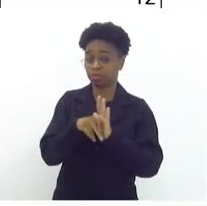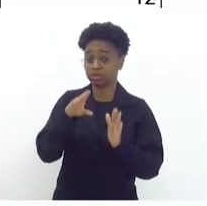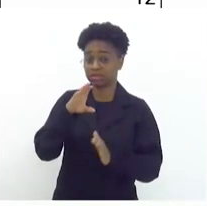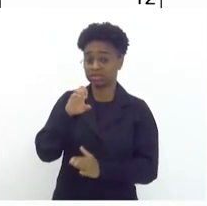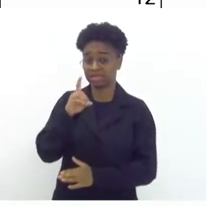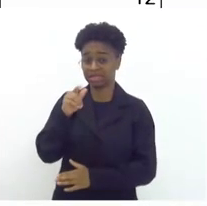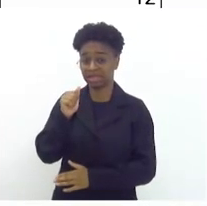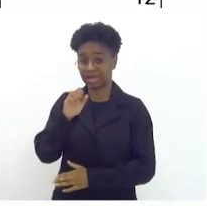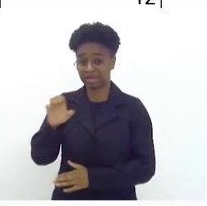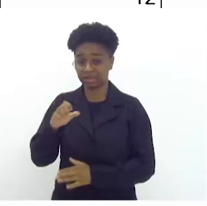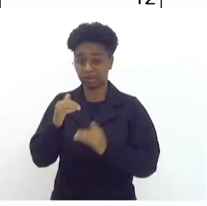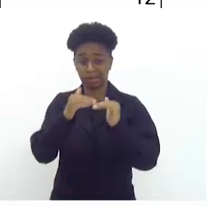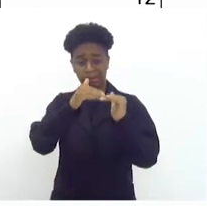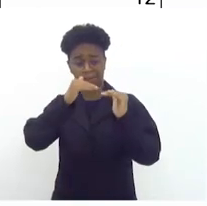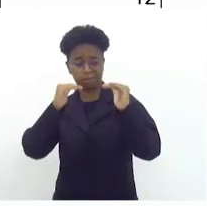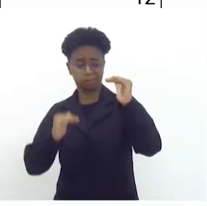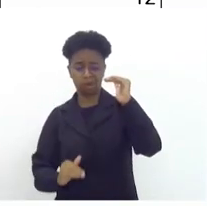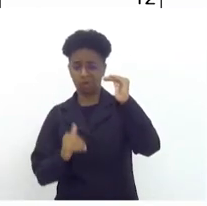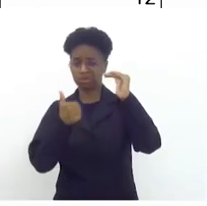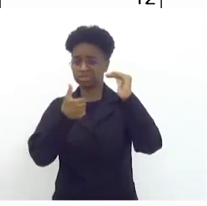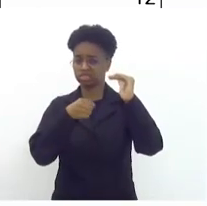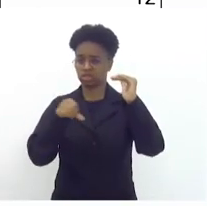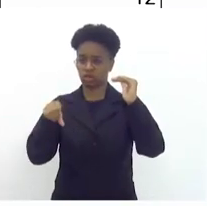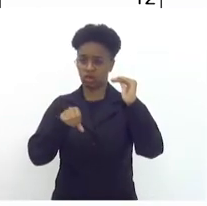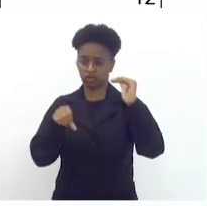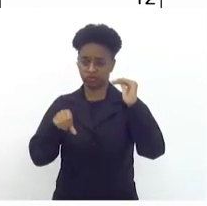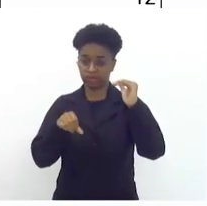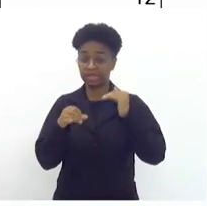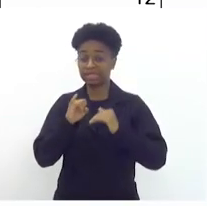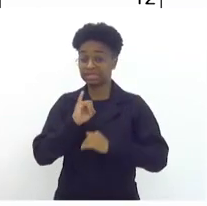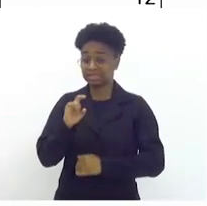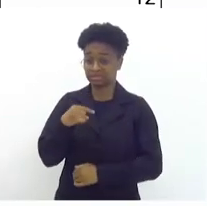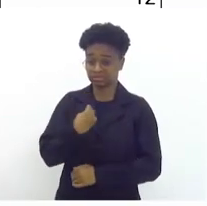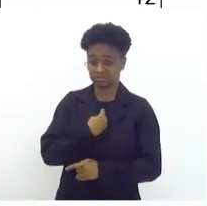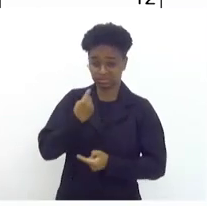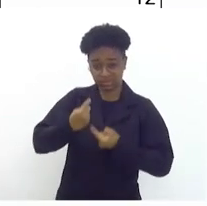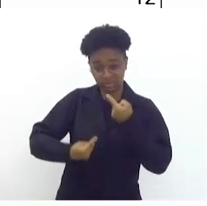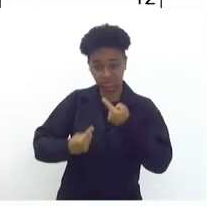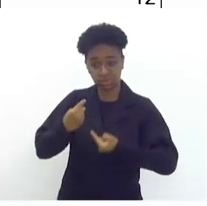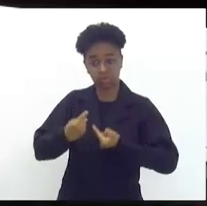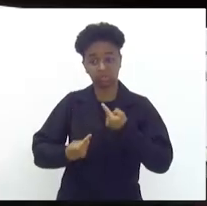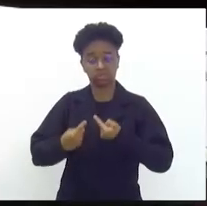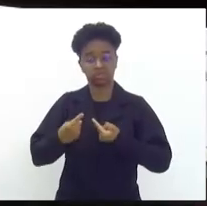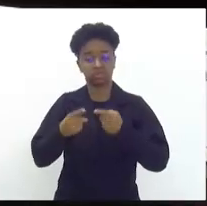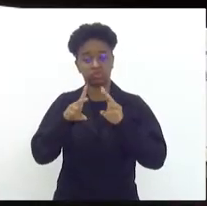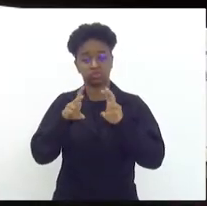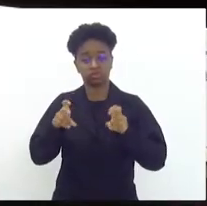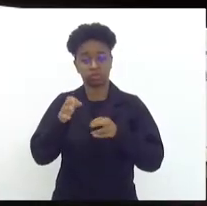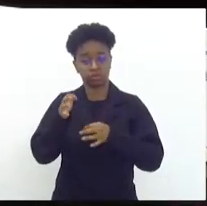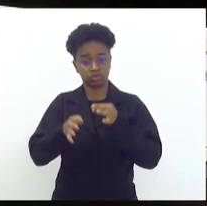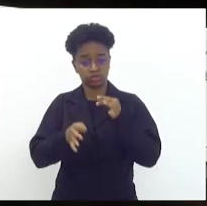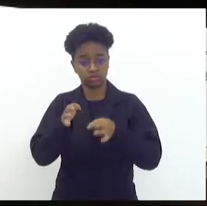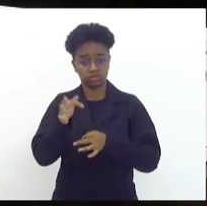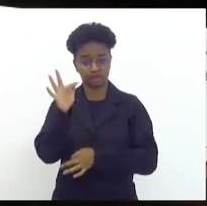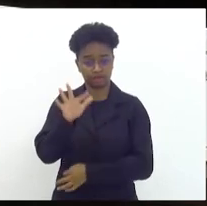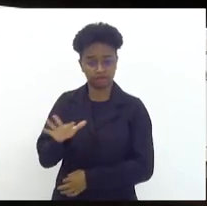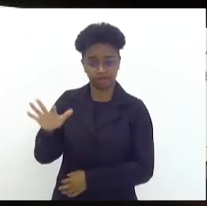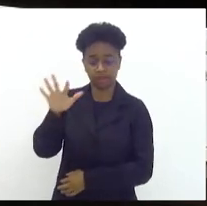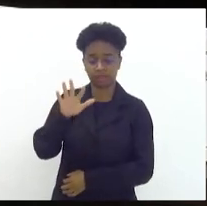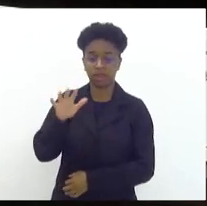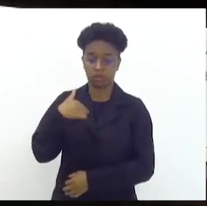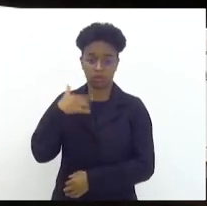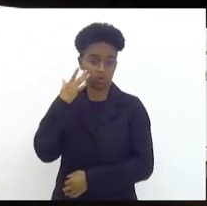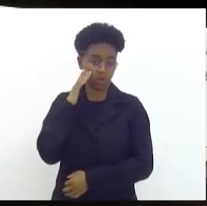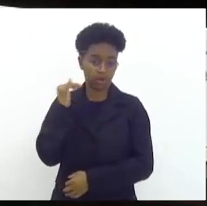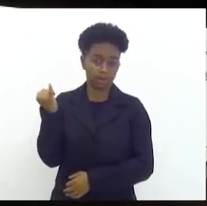para décima nona posição Então se a gente foi discutir questão de Justiça Federativa eu acho que esse é um ponto